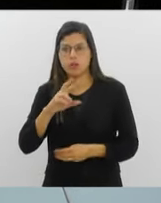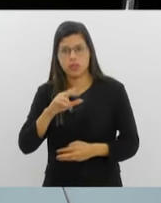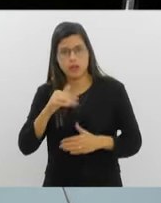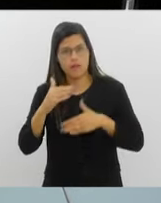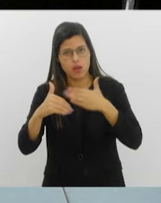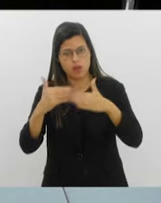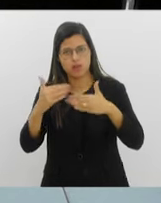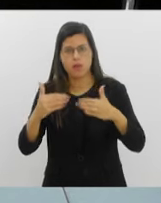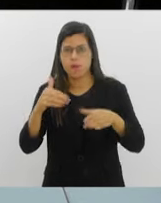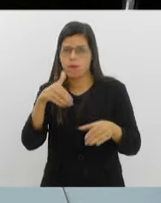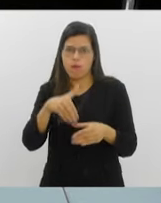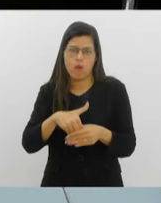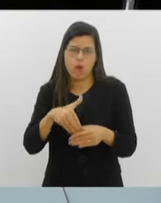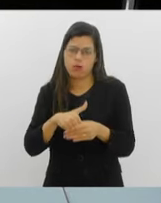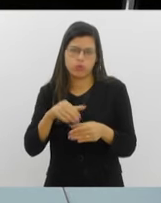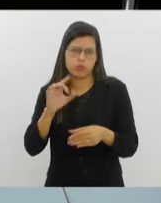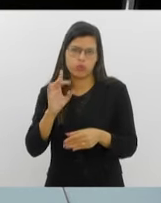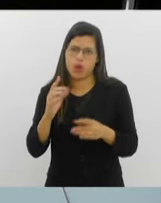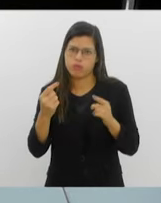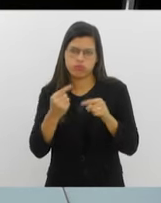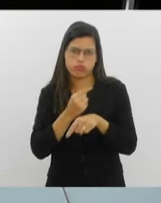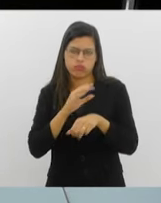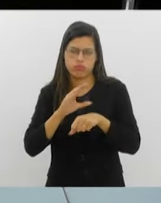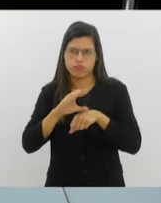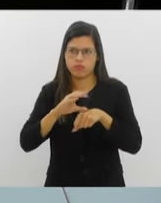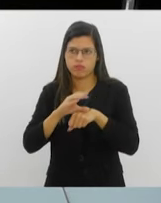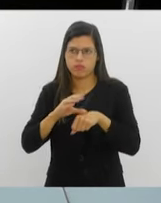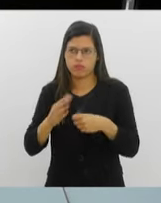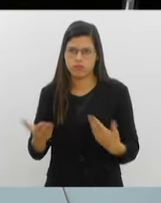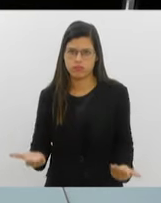ter, por hora, é inconstitucional.